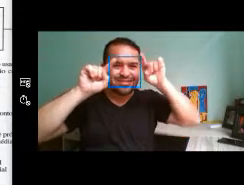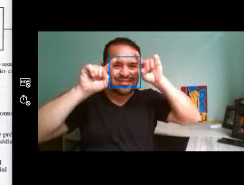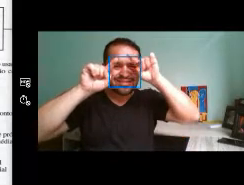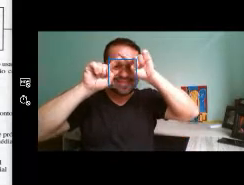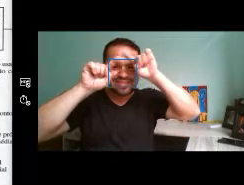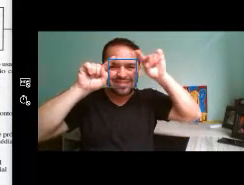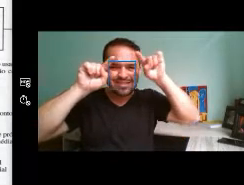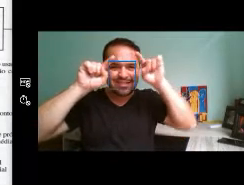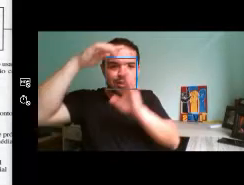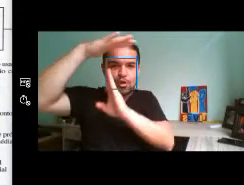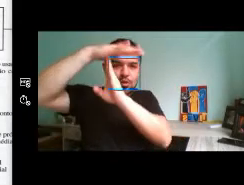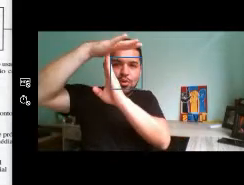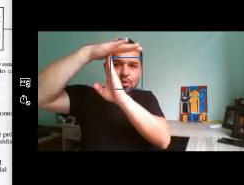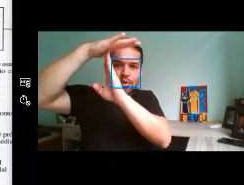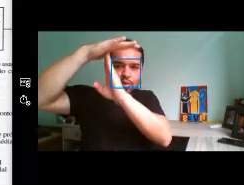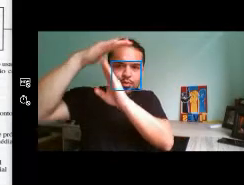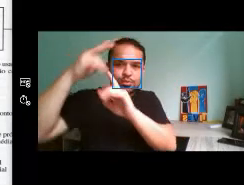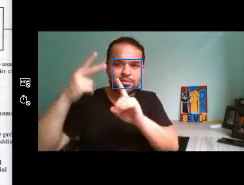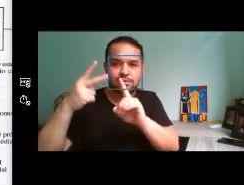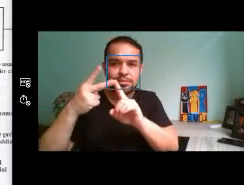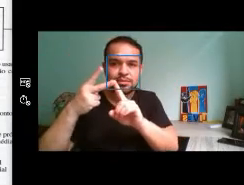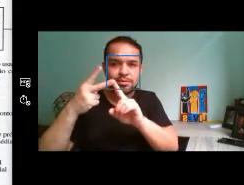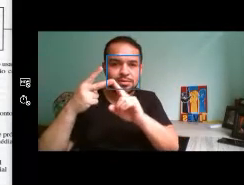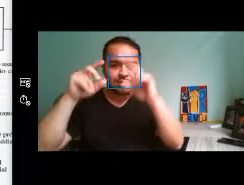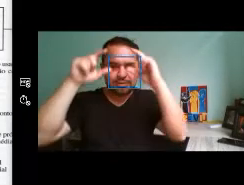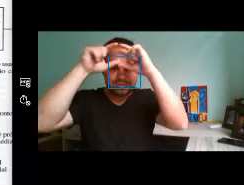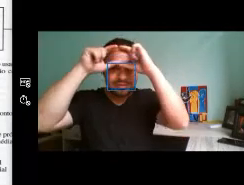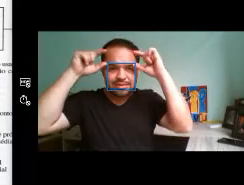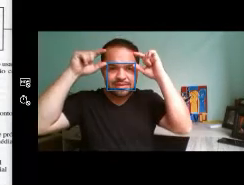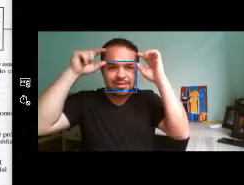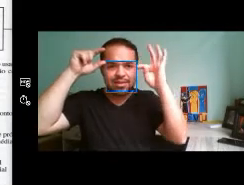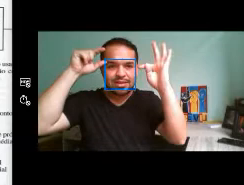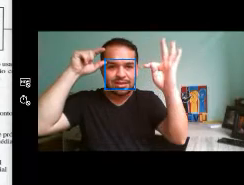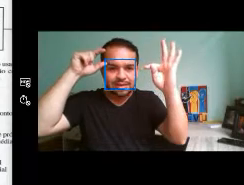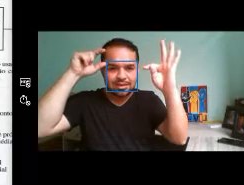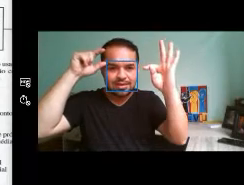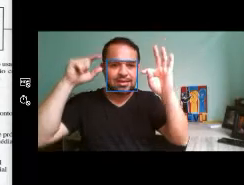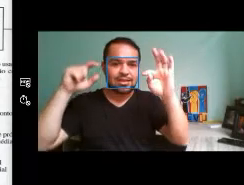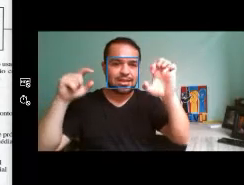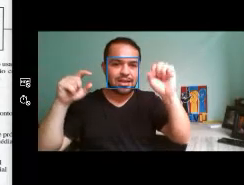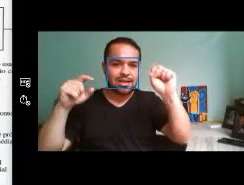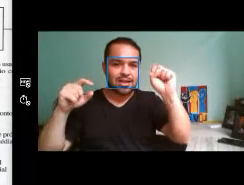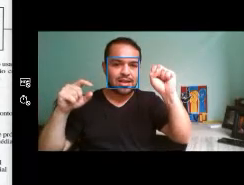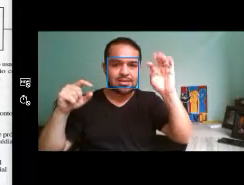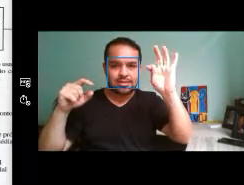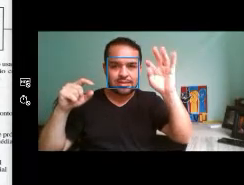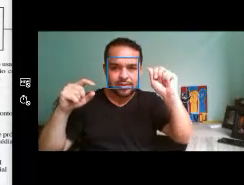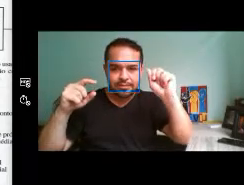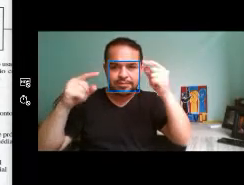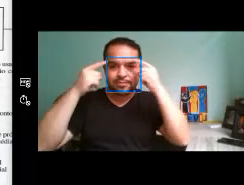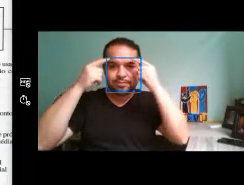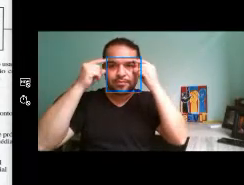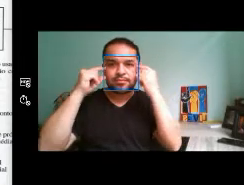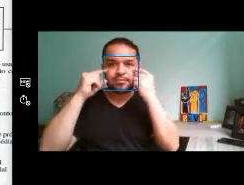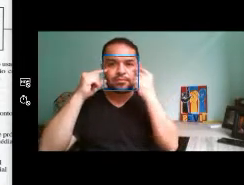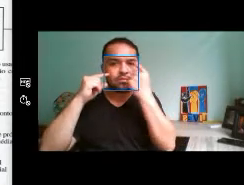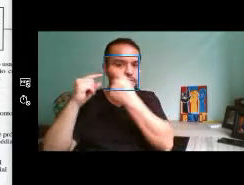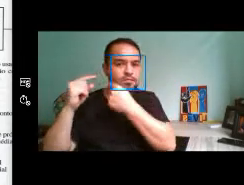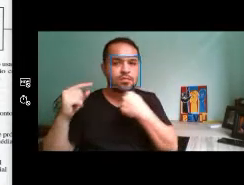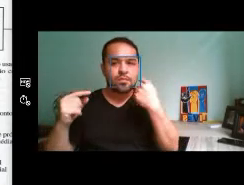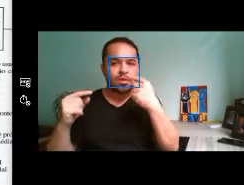olhos, boca, nariz. Então eu vou colocar sempre o ponto de localização principal, nesse